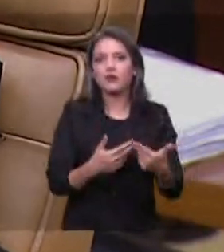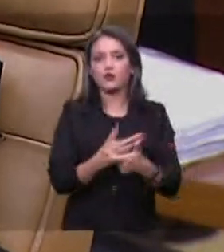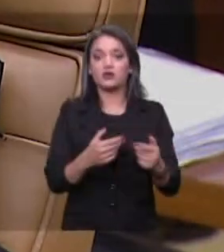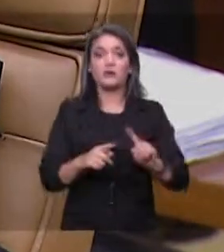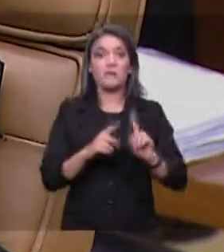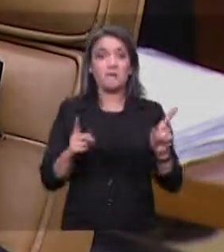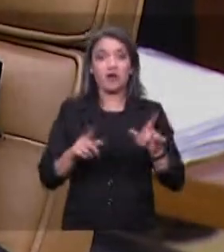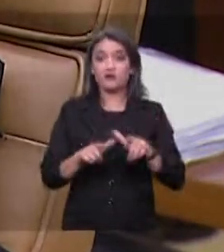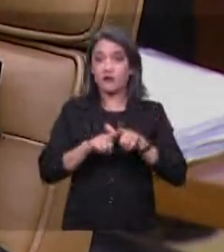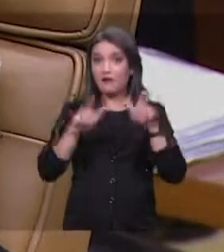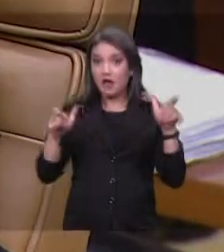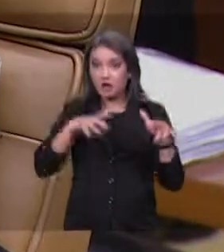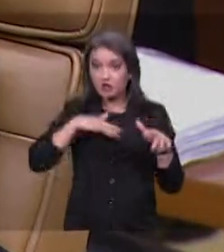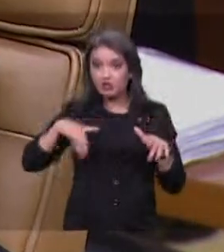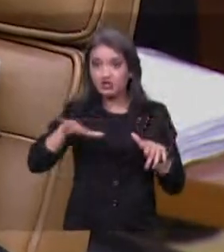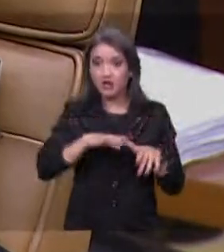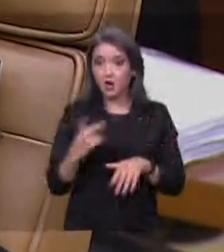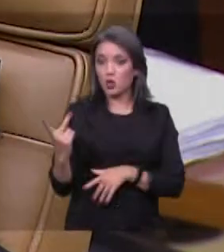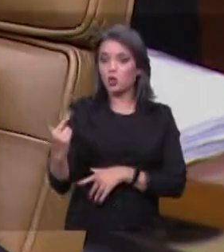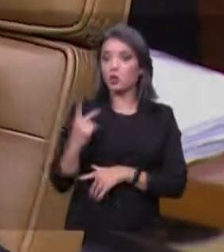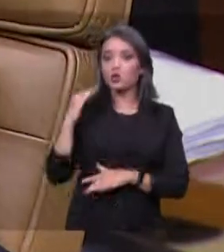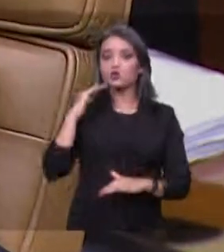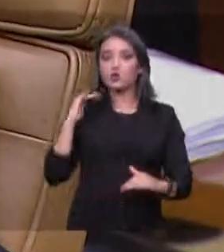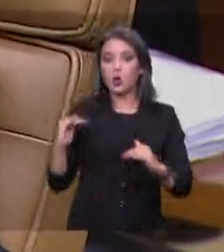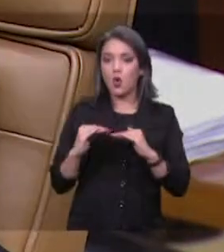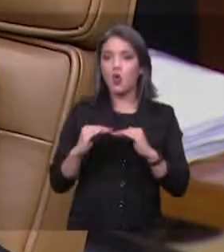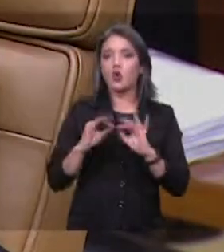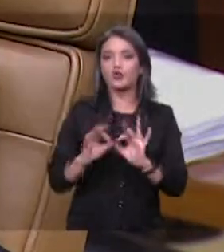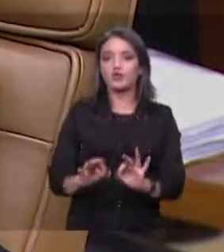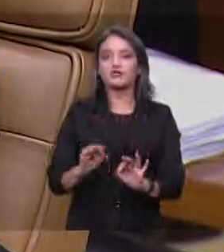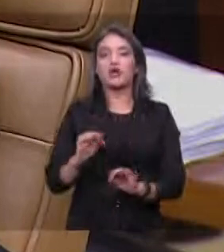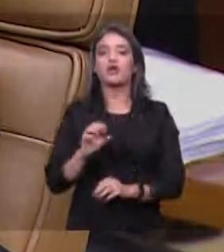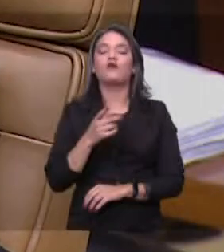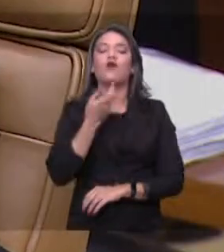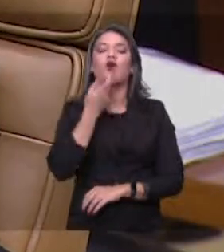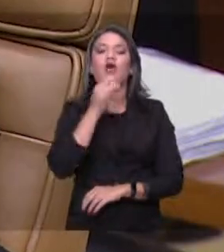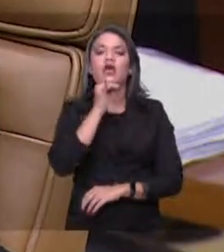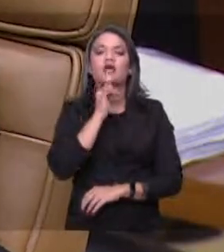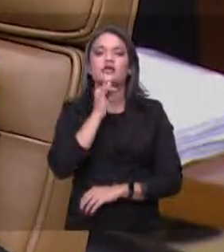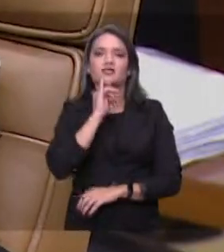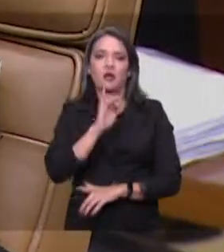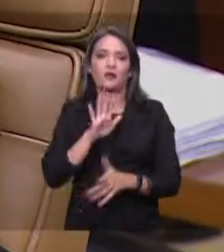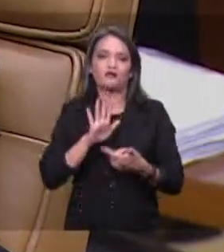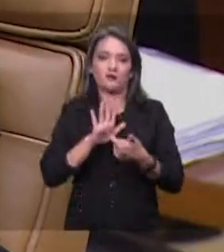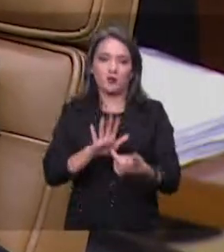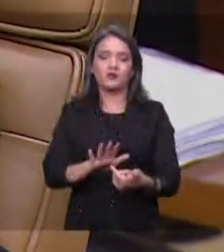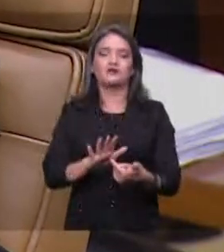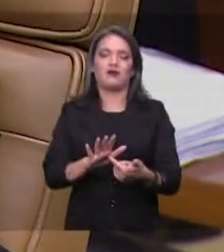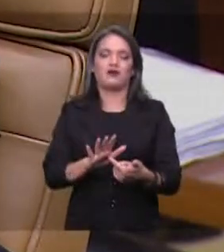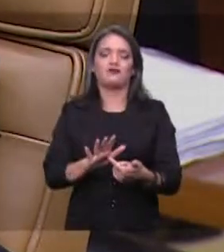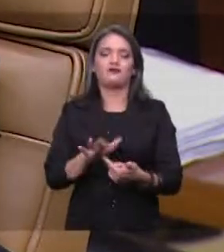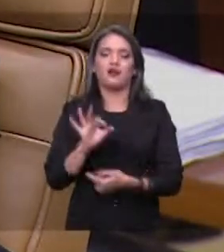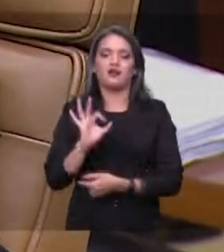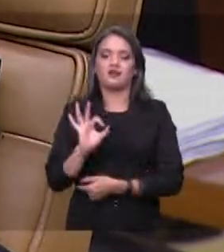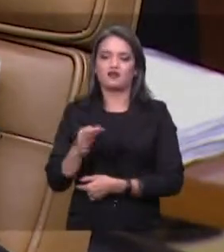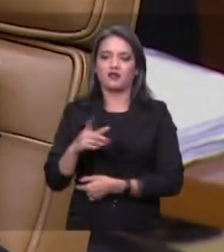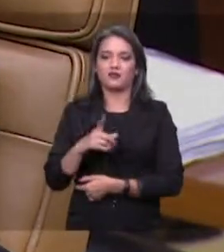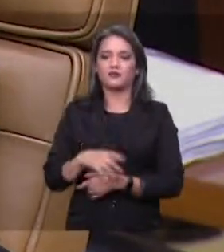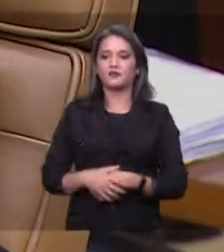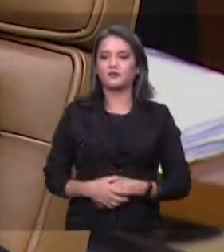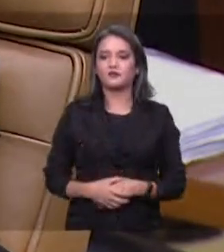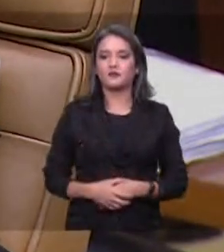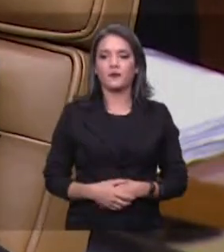estamos absolutamente de acordo. Eu vou citar um exemplo, a senhora vai verificar como isso tem